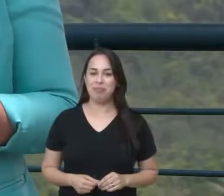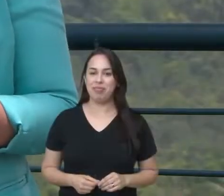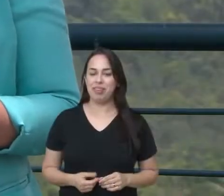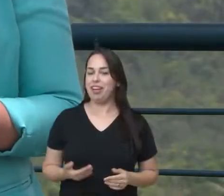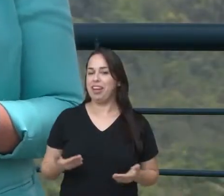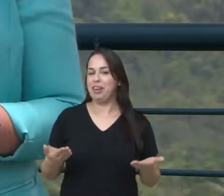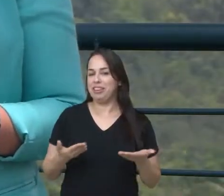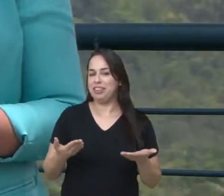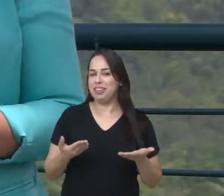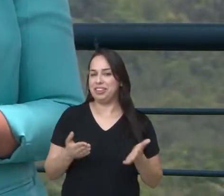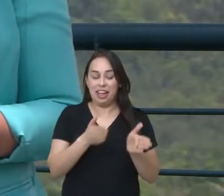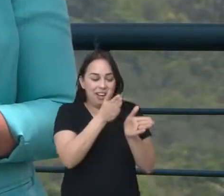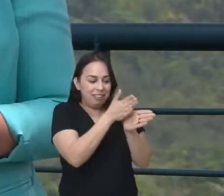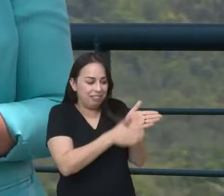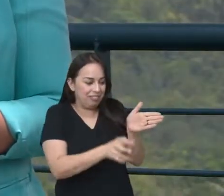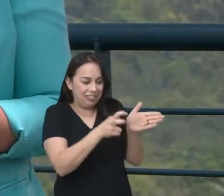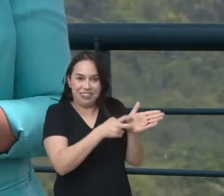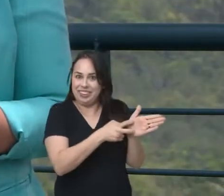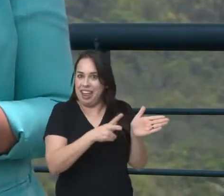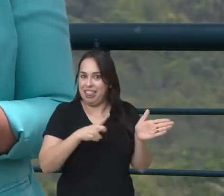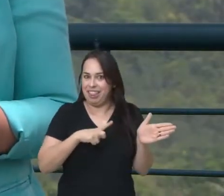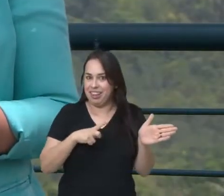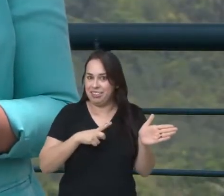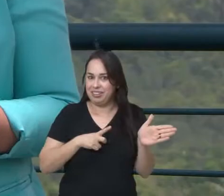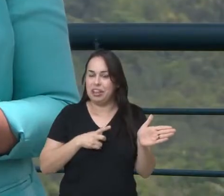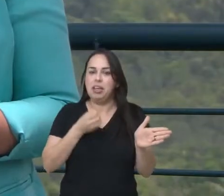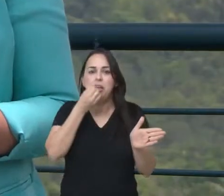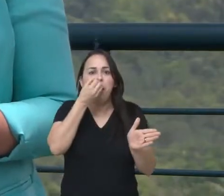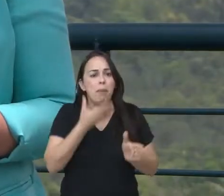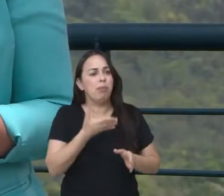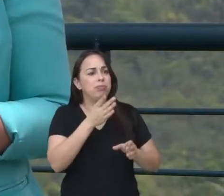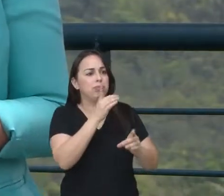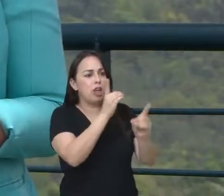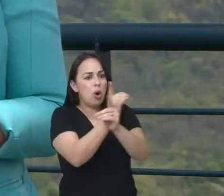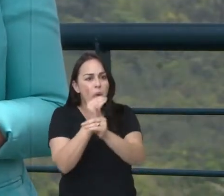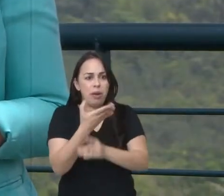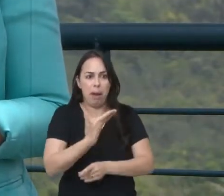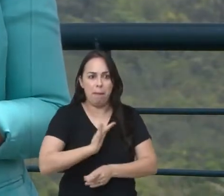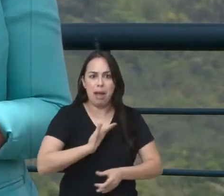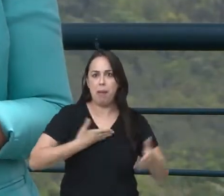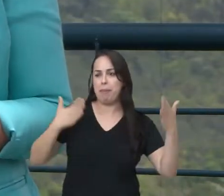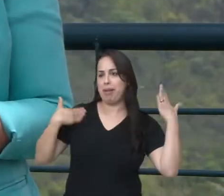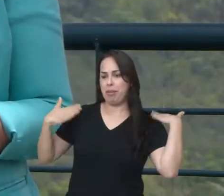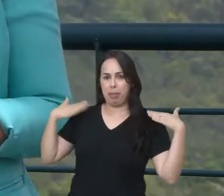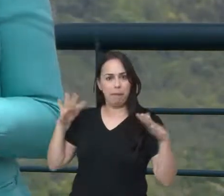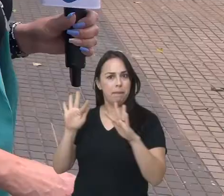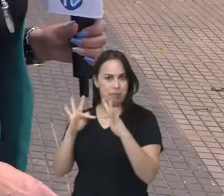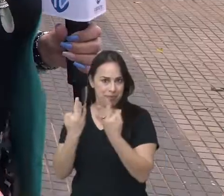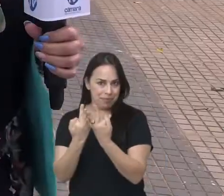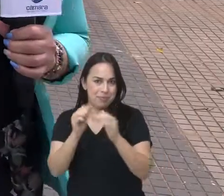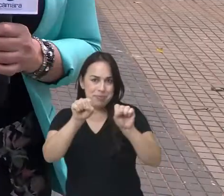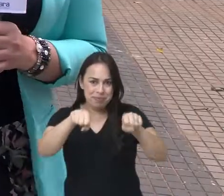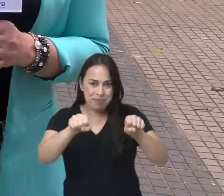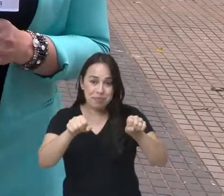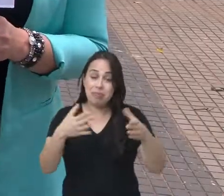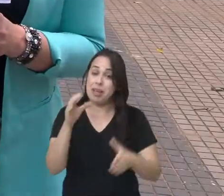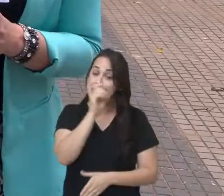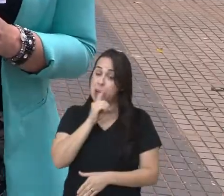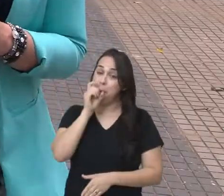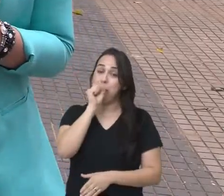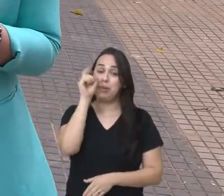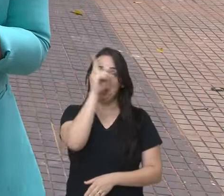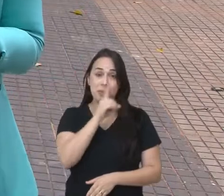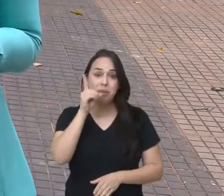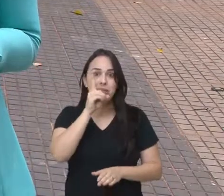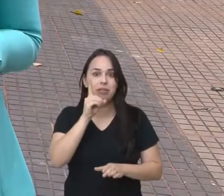E hoje é dia de agenda cultural. E nada melhor que encontrar amigos e passear com a família, não é mesmo? E este final de semana